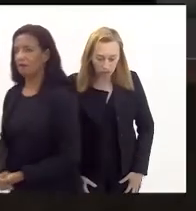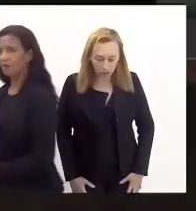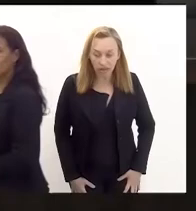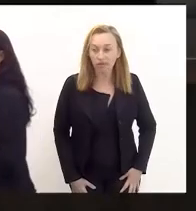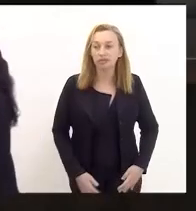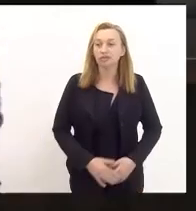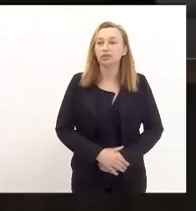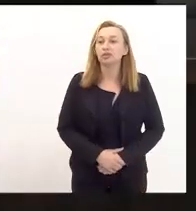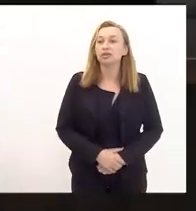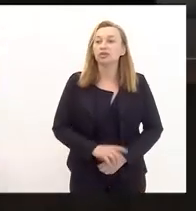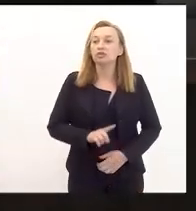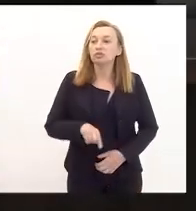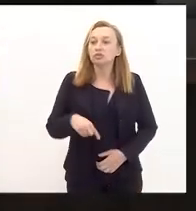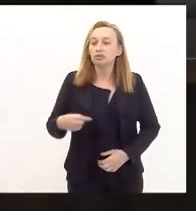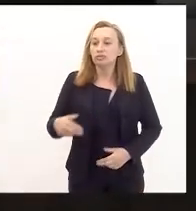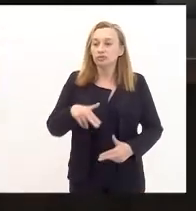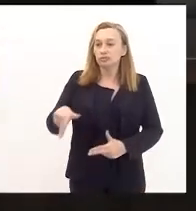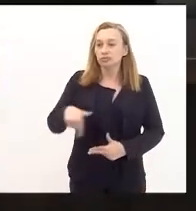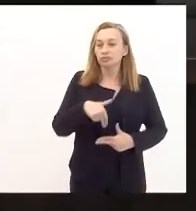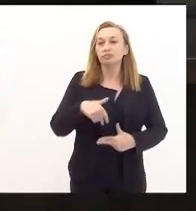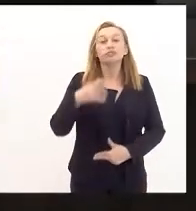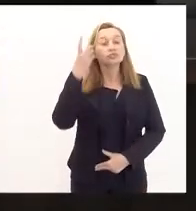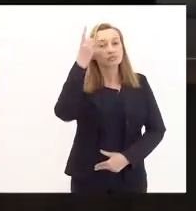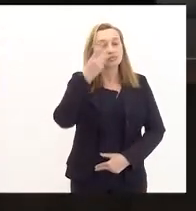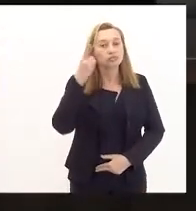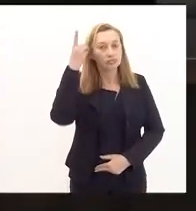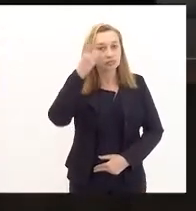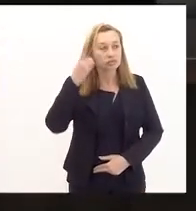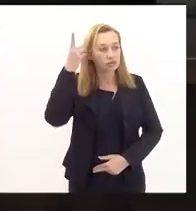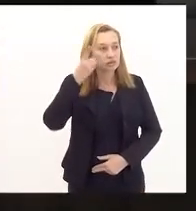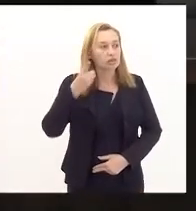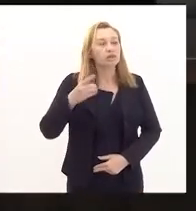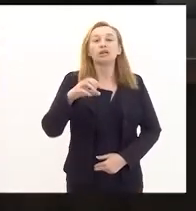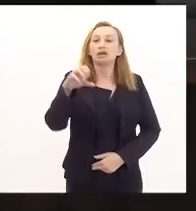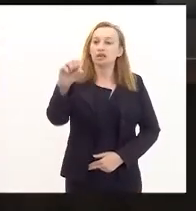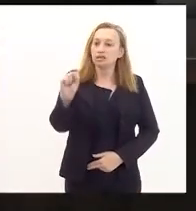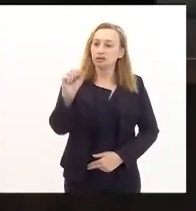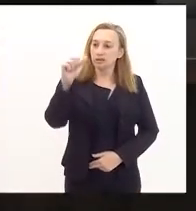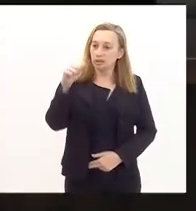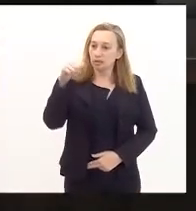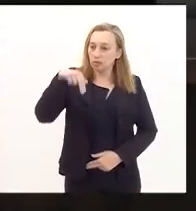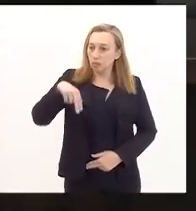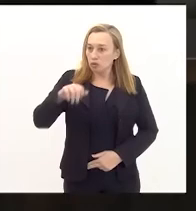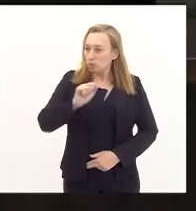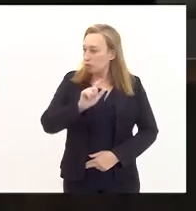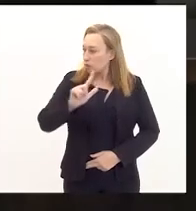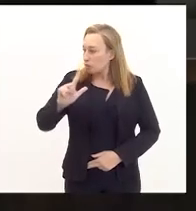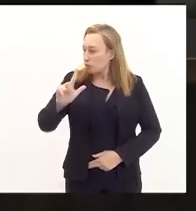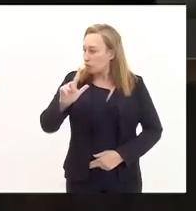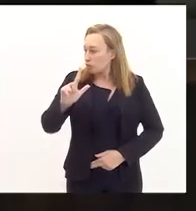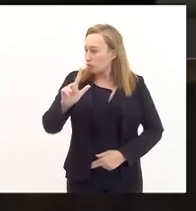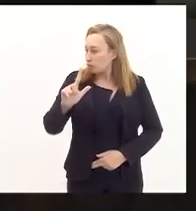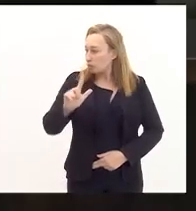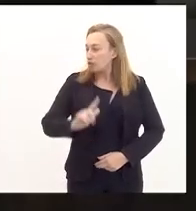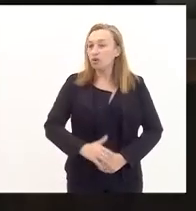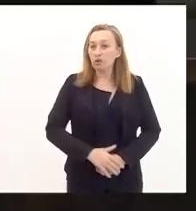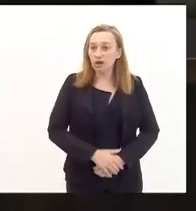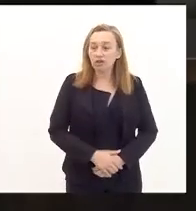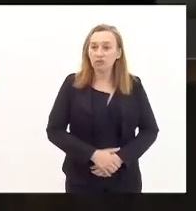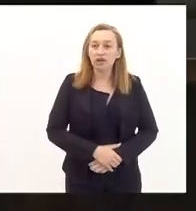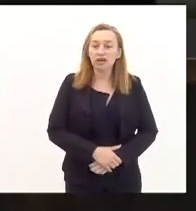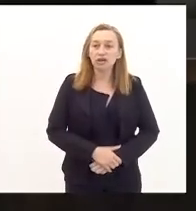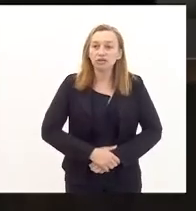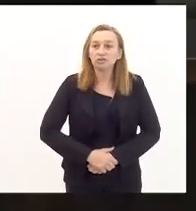Próximo orador inscrito é o nobre deputado Samuel Malafaia. Vossa Excelência dispõe